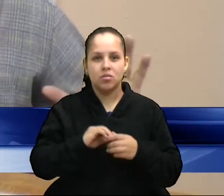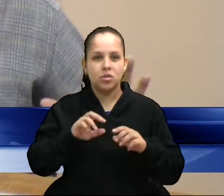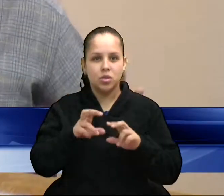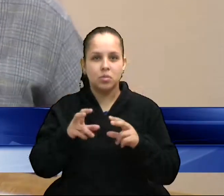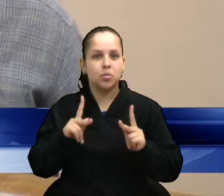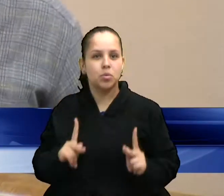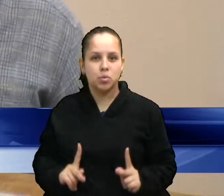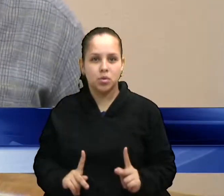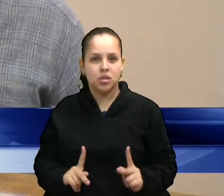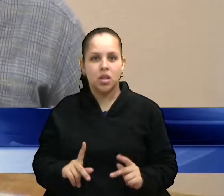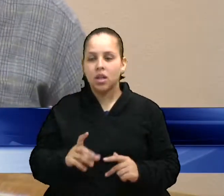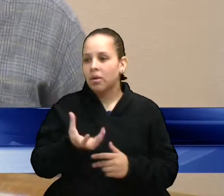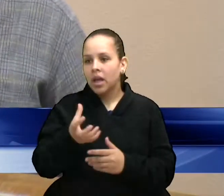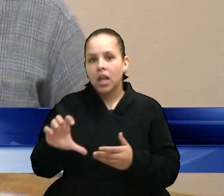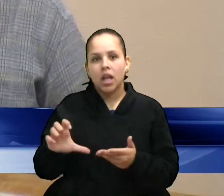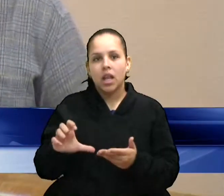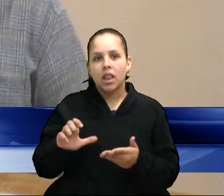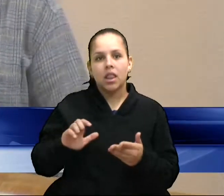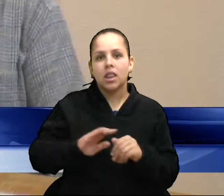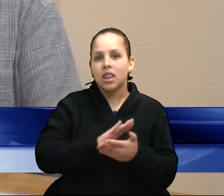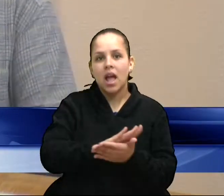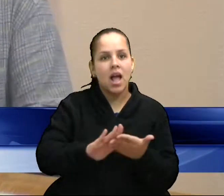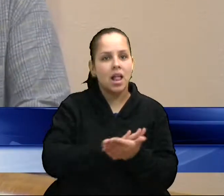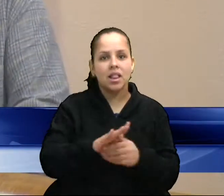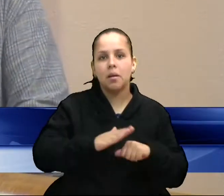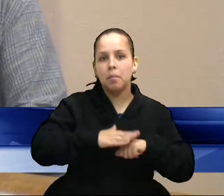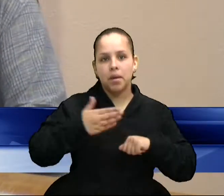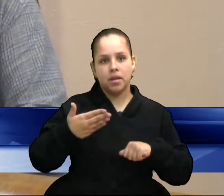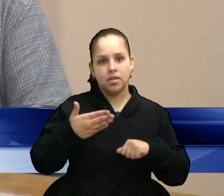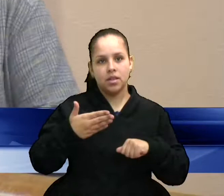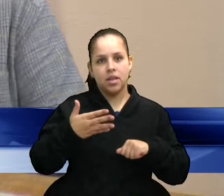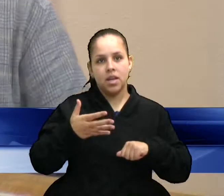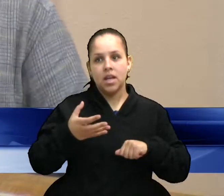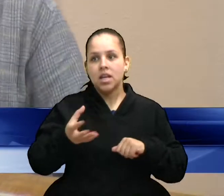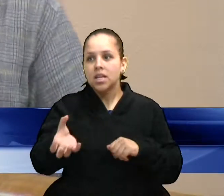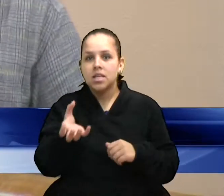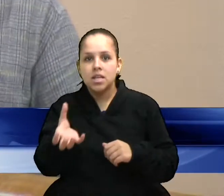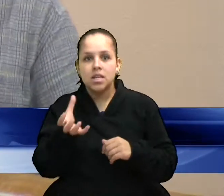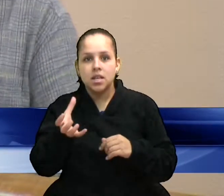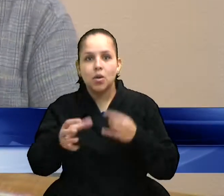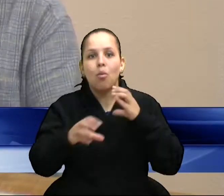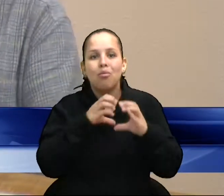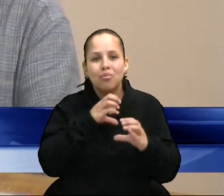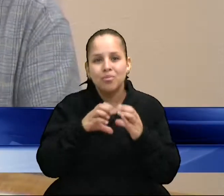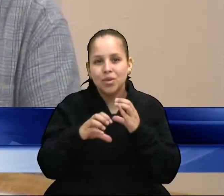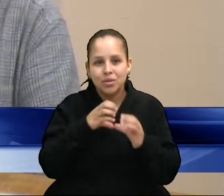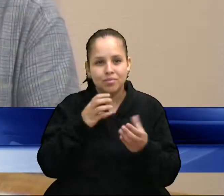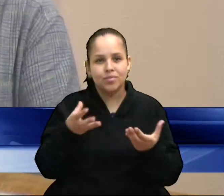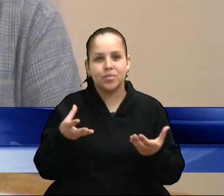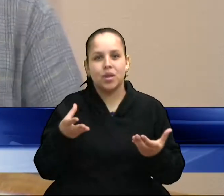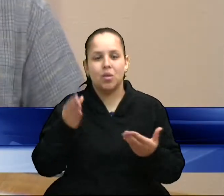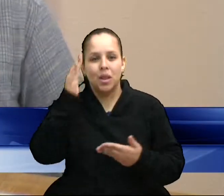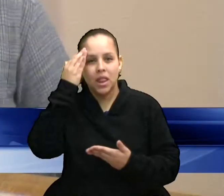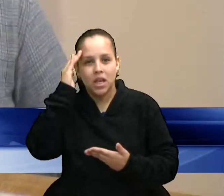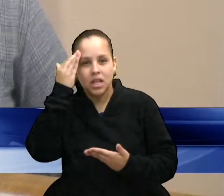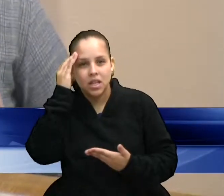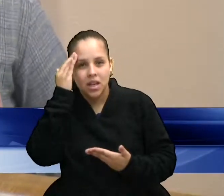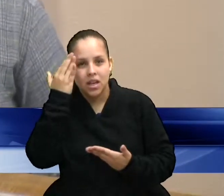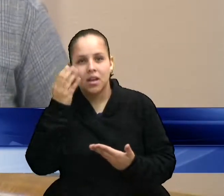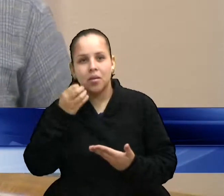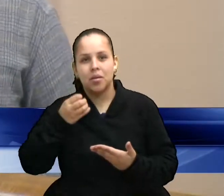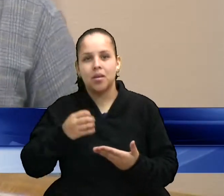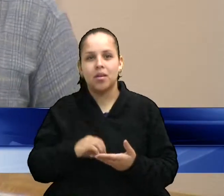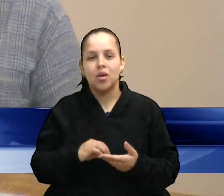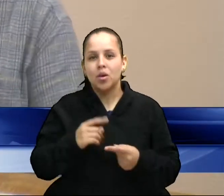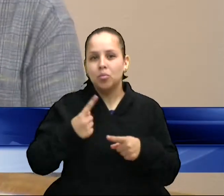nenhum privilégio. Nós queremos um canal de conversação, de uma busca de entendimento, porque já são vários